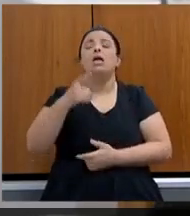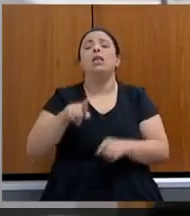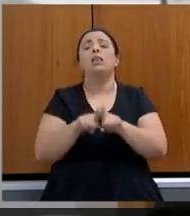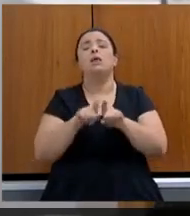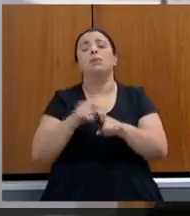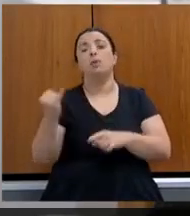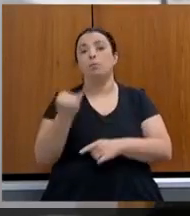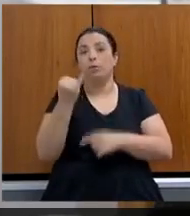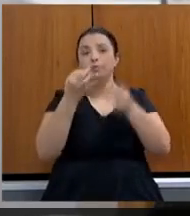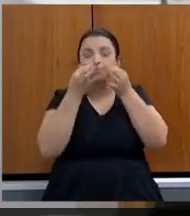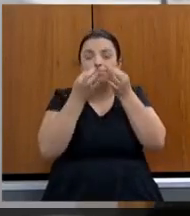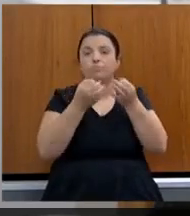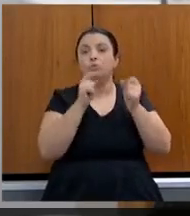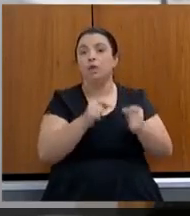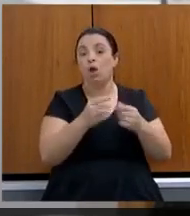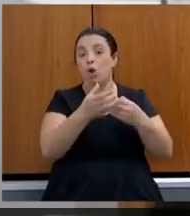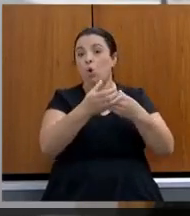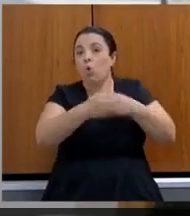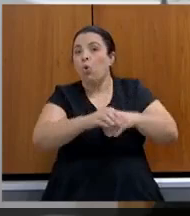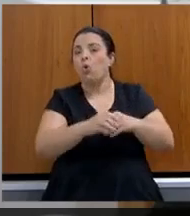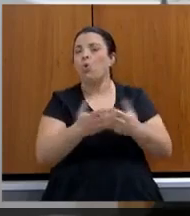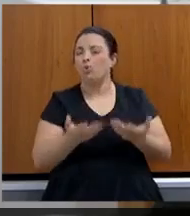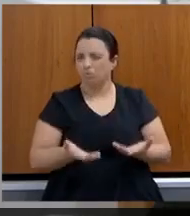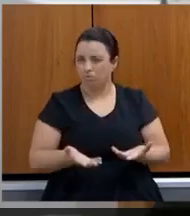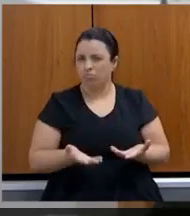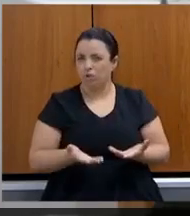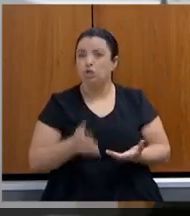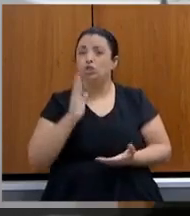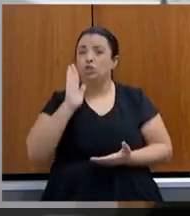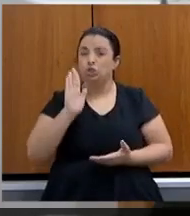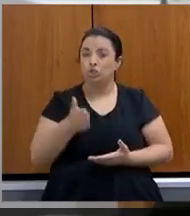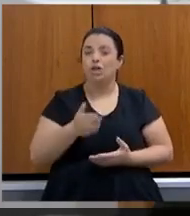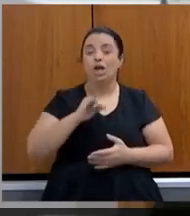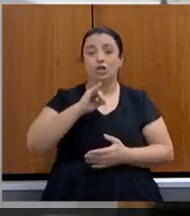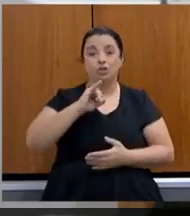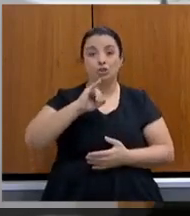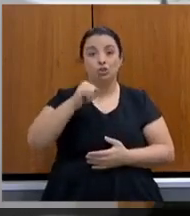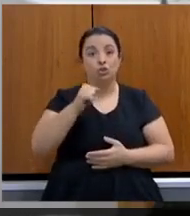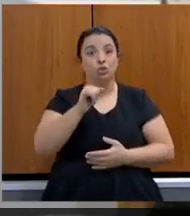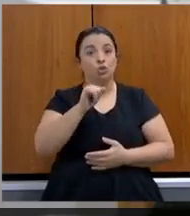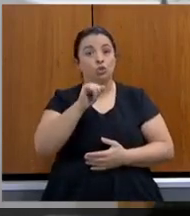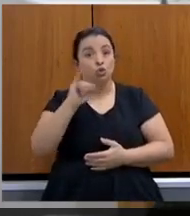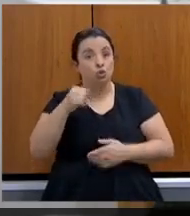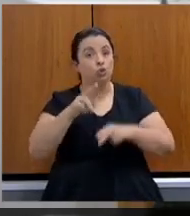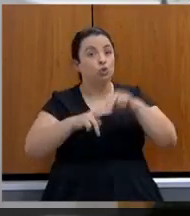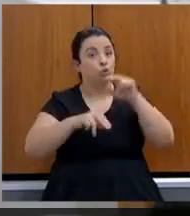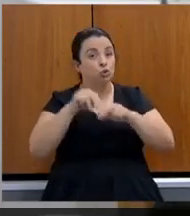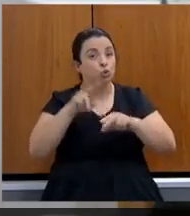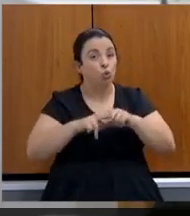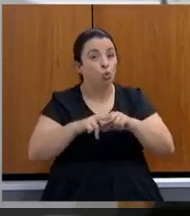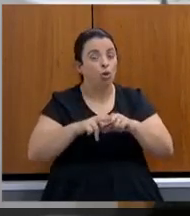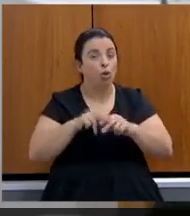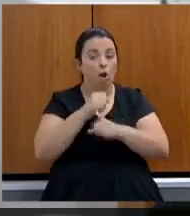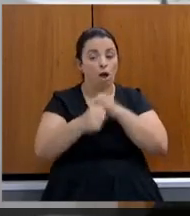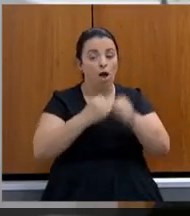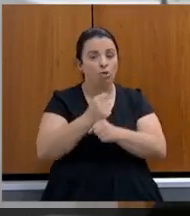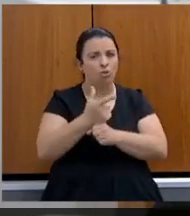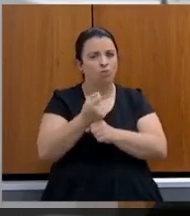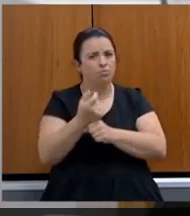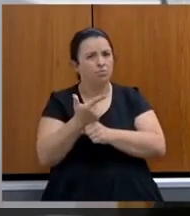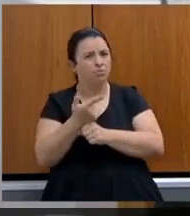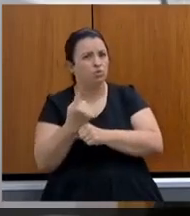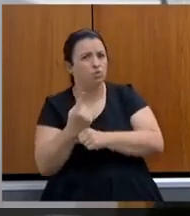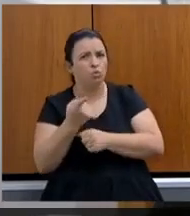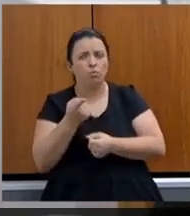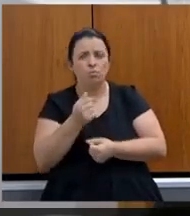relação concurso público né Nós estamos no sexto mês de dois meses 21 sem uma nomeação do concurso público